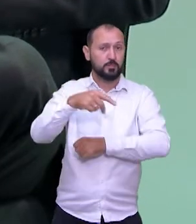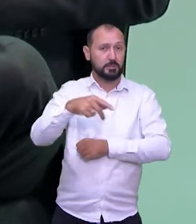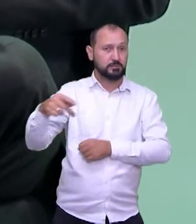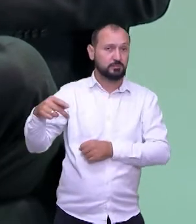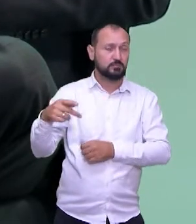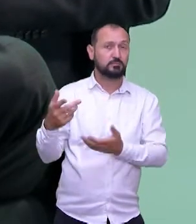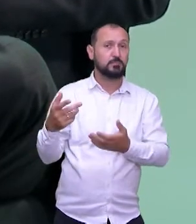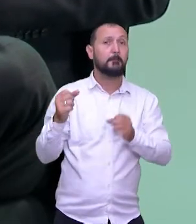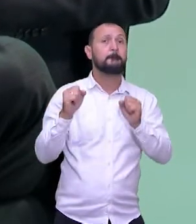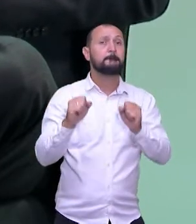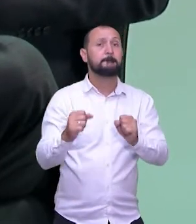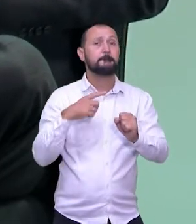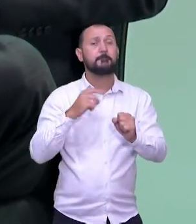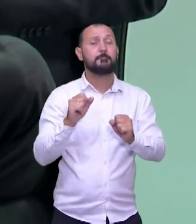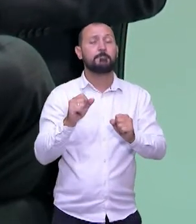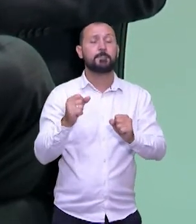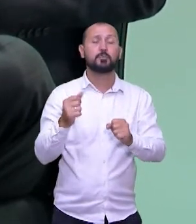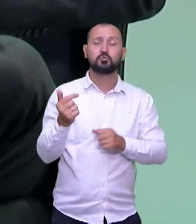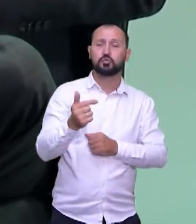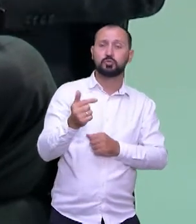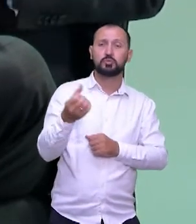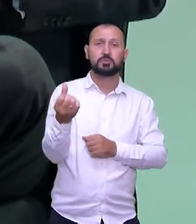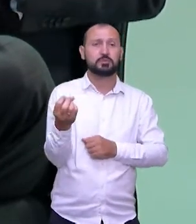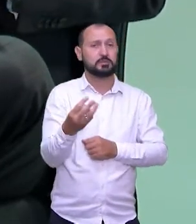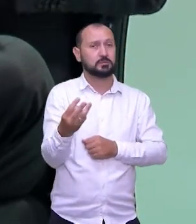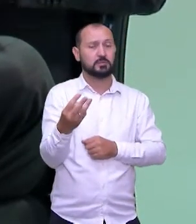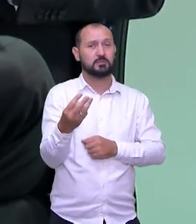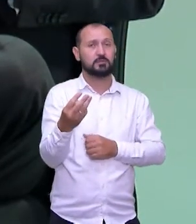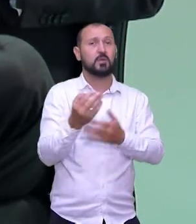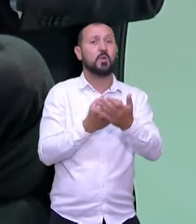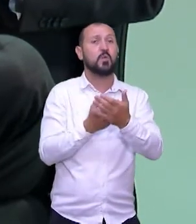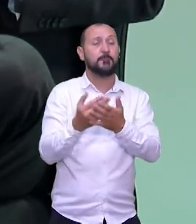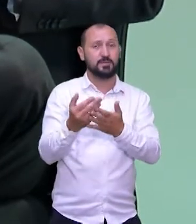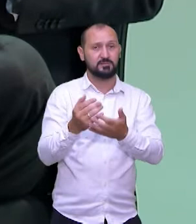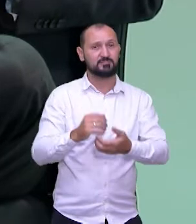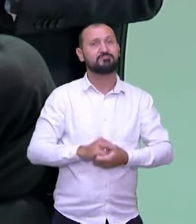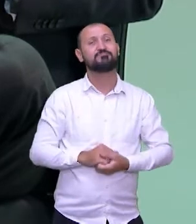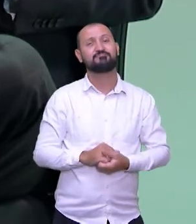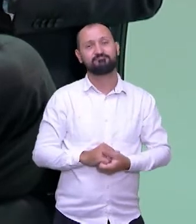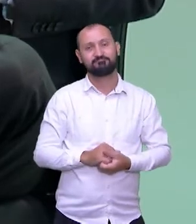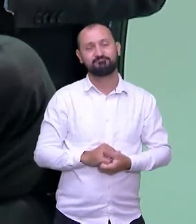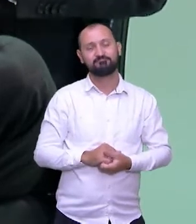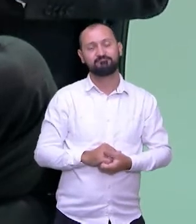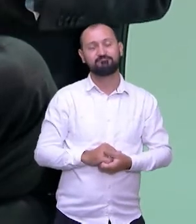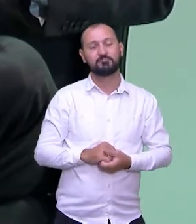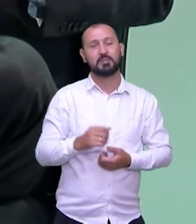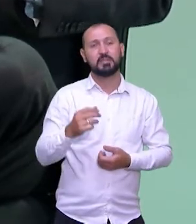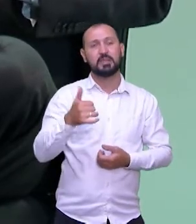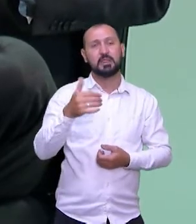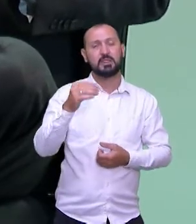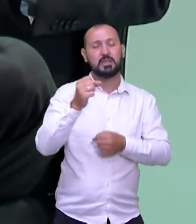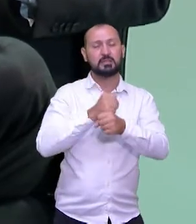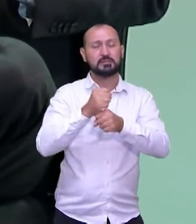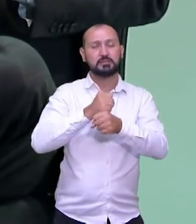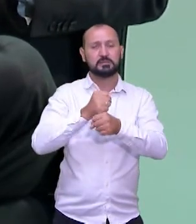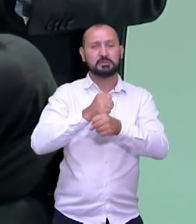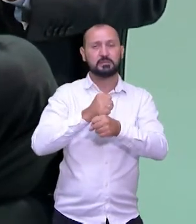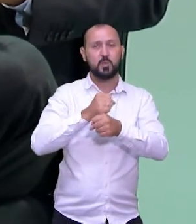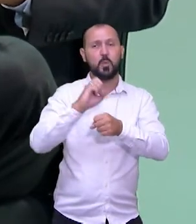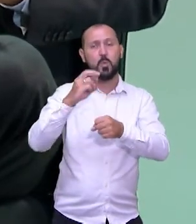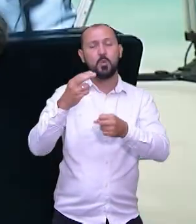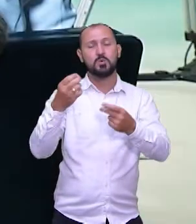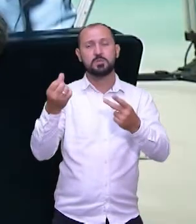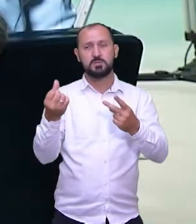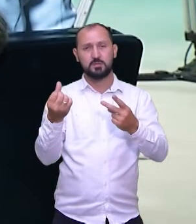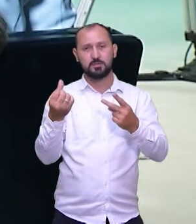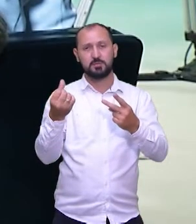próximo presidente. Pode ser que seja aprovado no segundo ou no terceiro. A partir daí começa a contar o prazo. E contar um prazo de 10 anos ou de